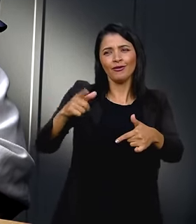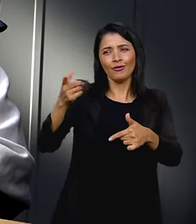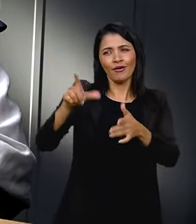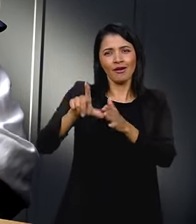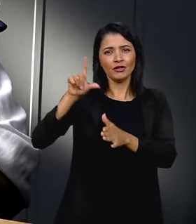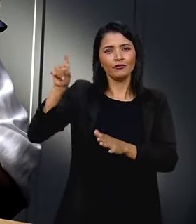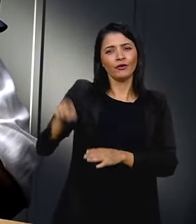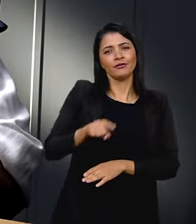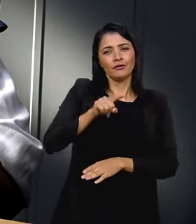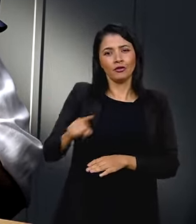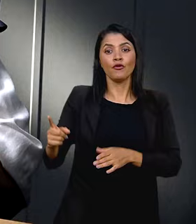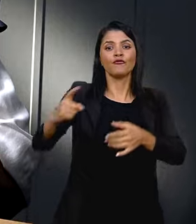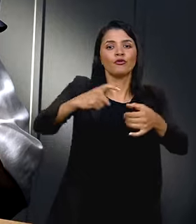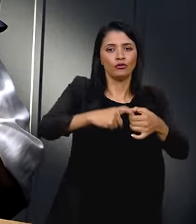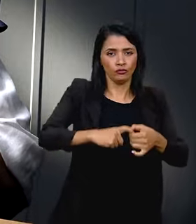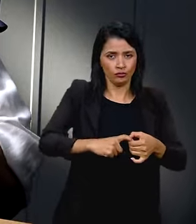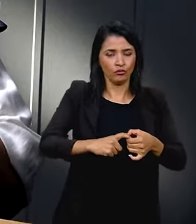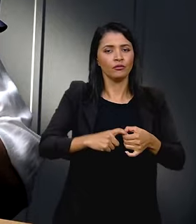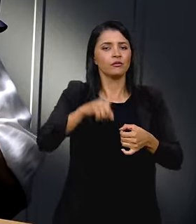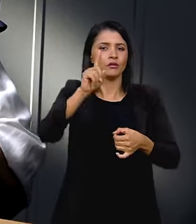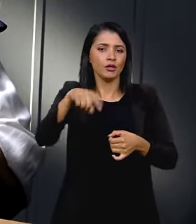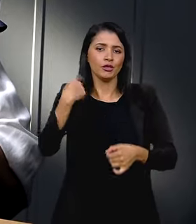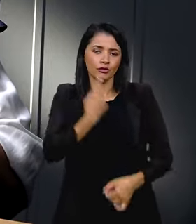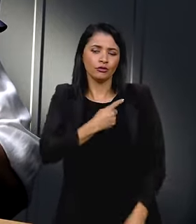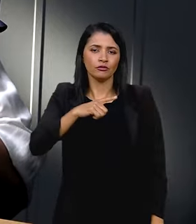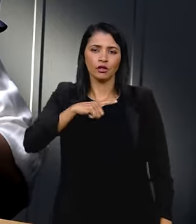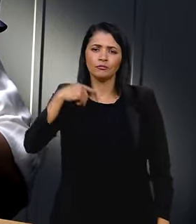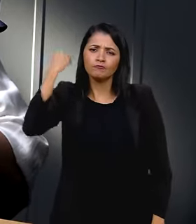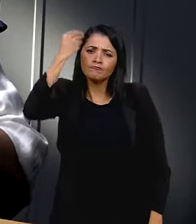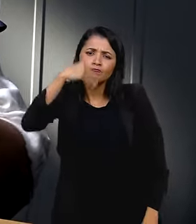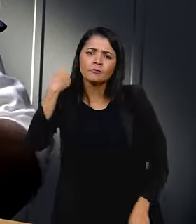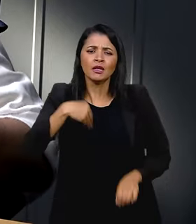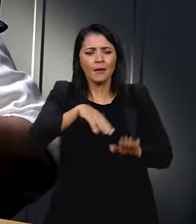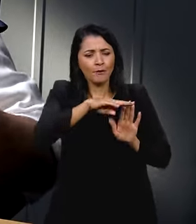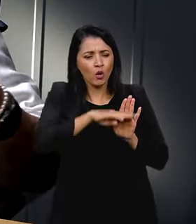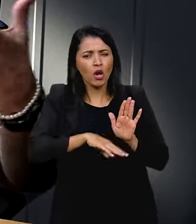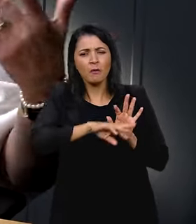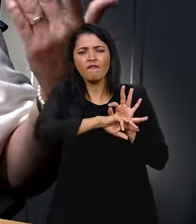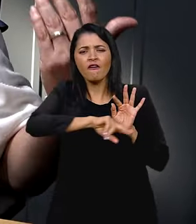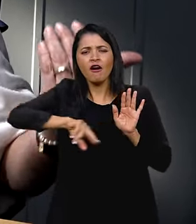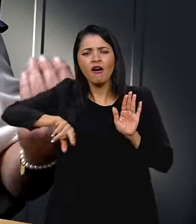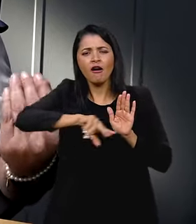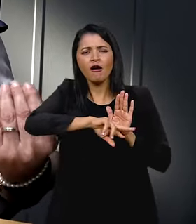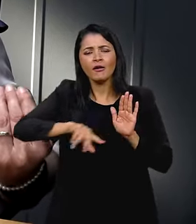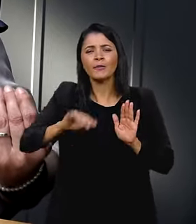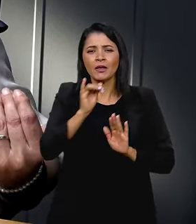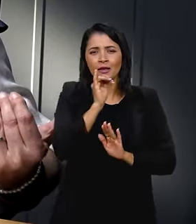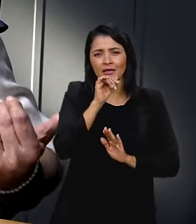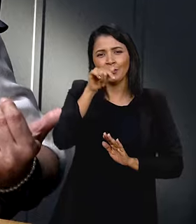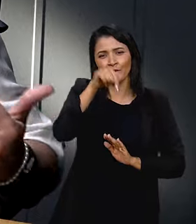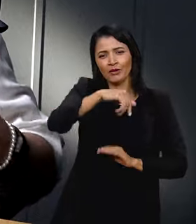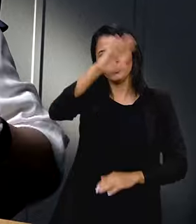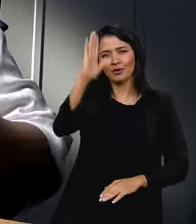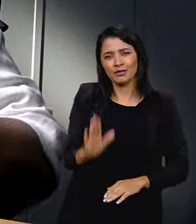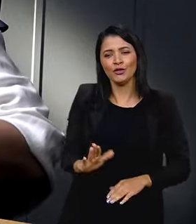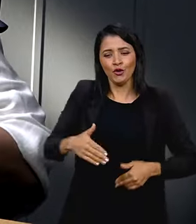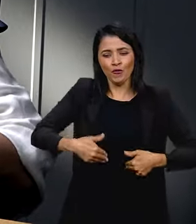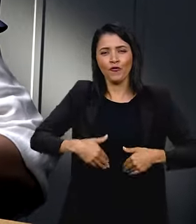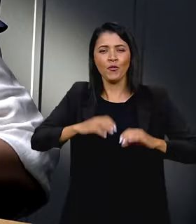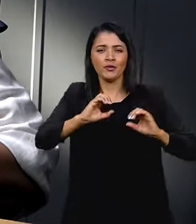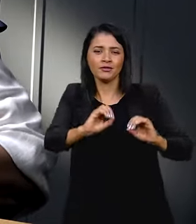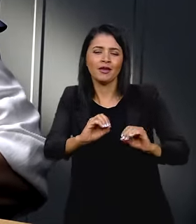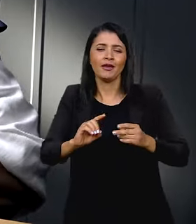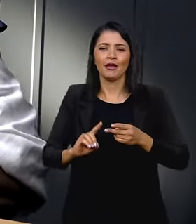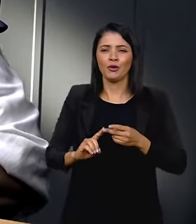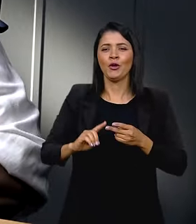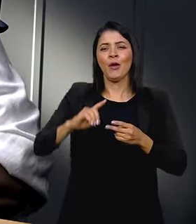à fome a gente a gente vem de uma experiência de um conjunto de programas né a gente teve no Brasil o programa fom zero depois a gente tem o